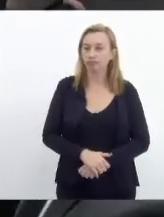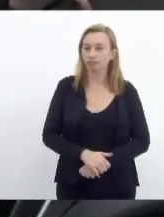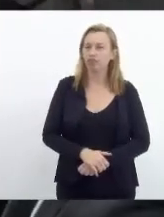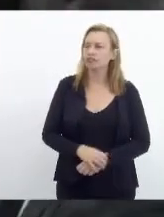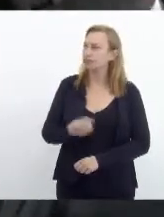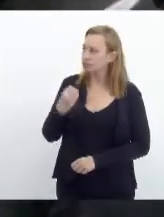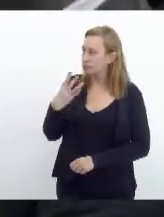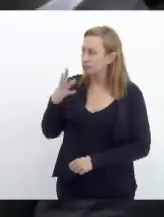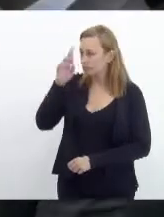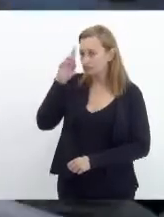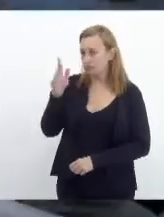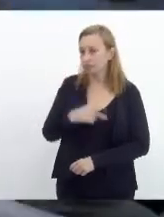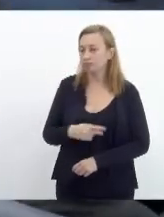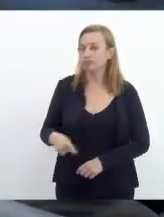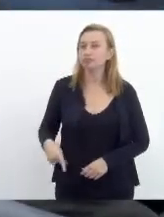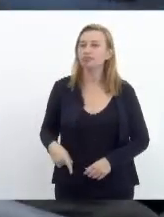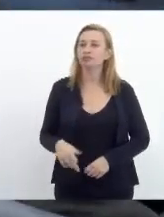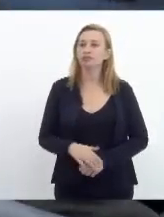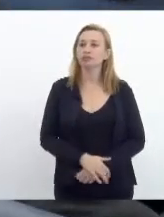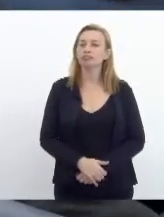Fica bem assim, senhor presidente?